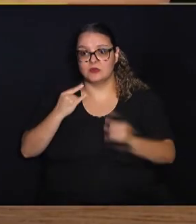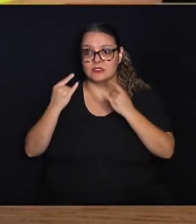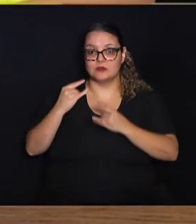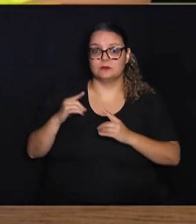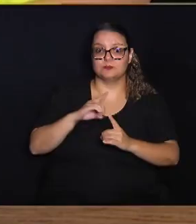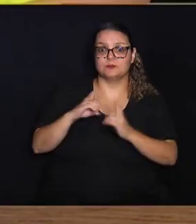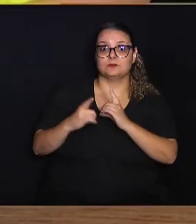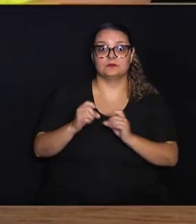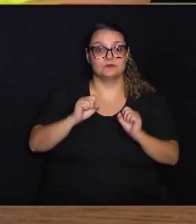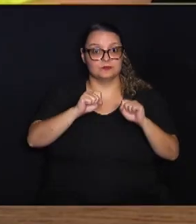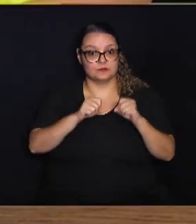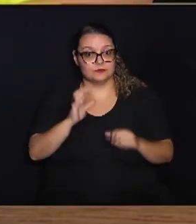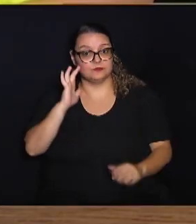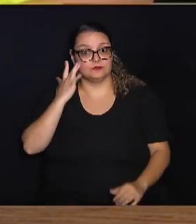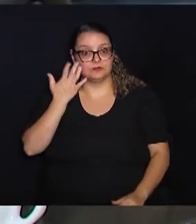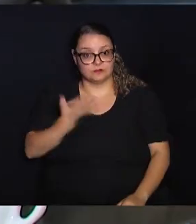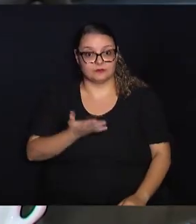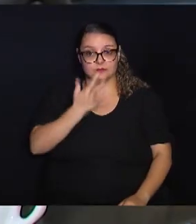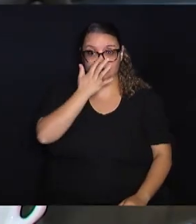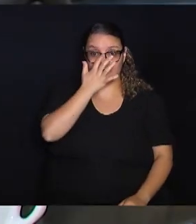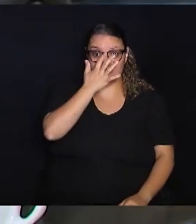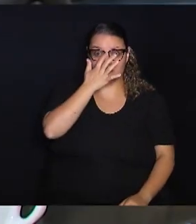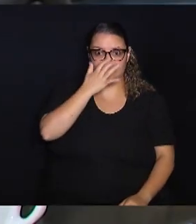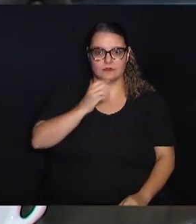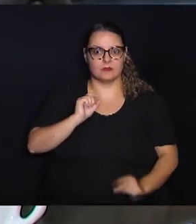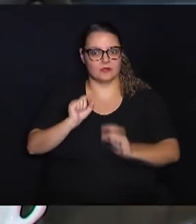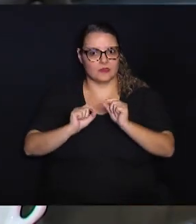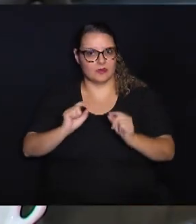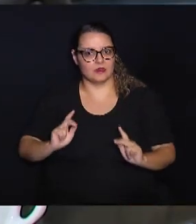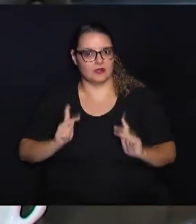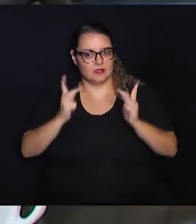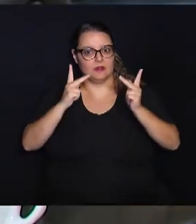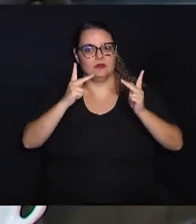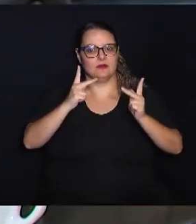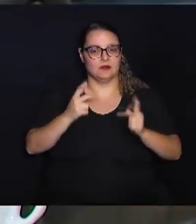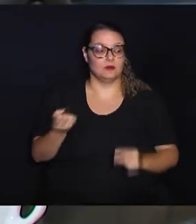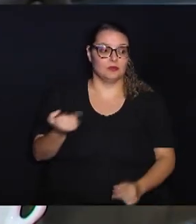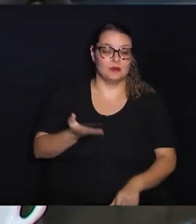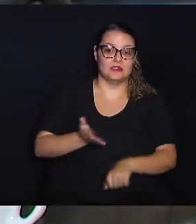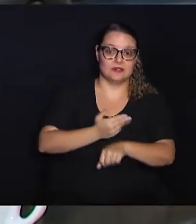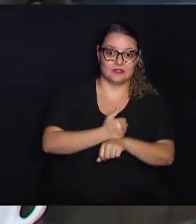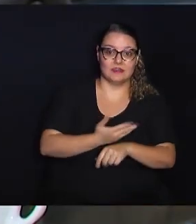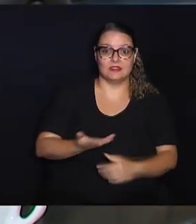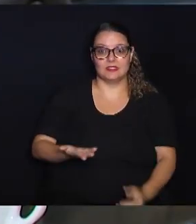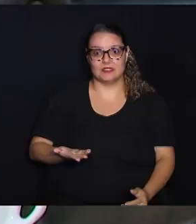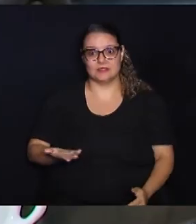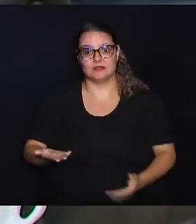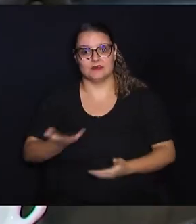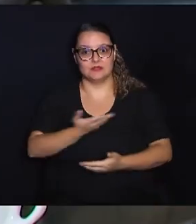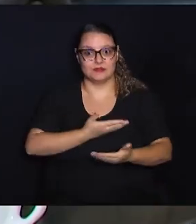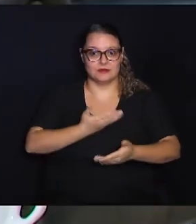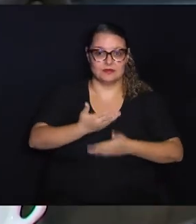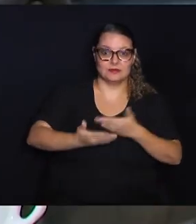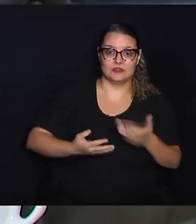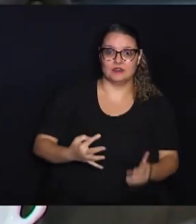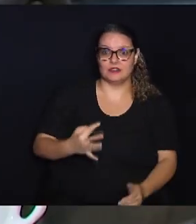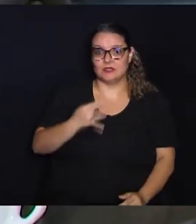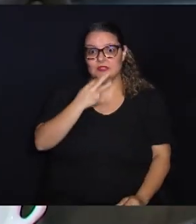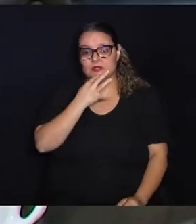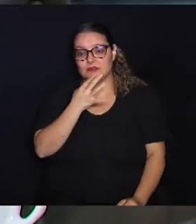né? Sim, eu acho que quem se elegeu vereador, quanto mais cedo ele se inteirar aqui,